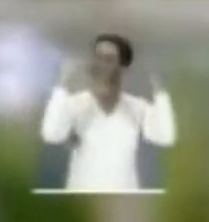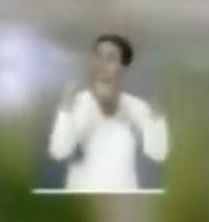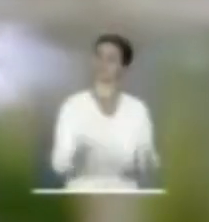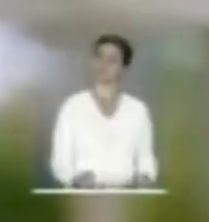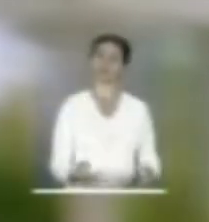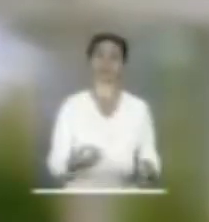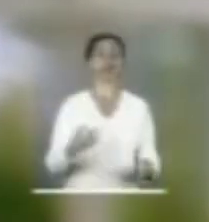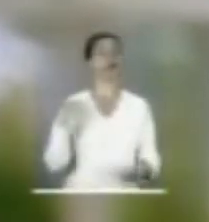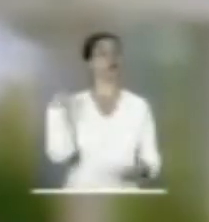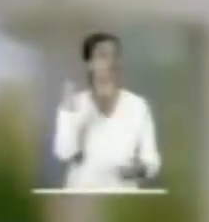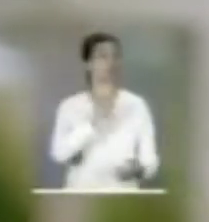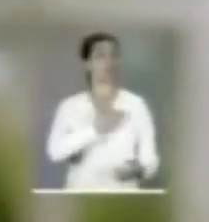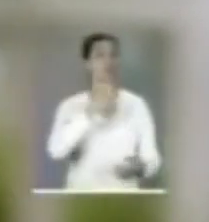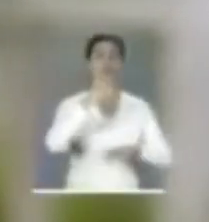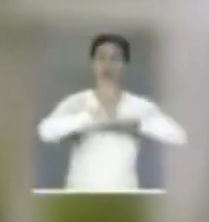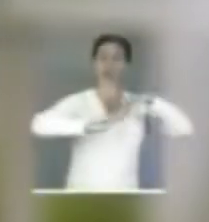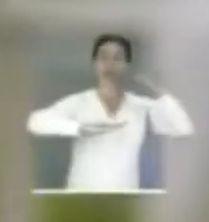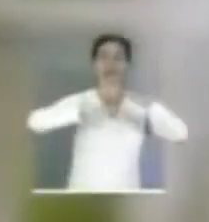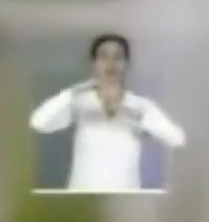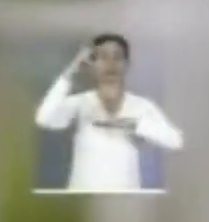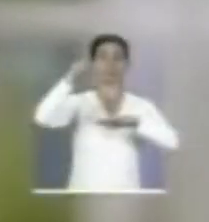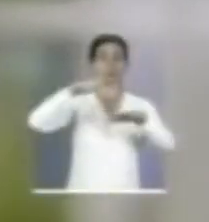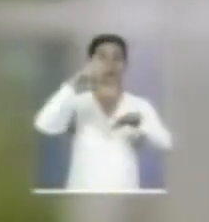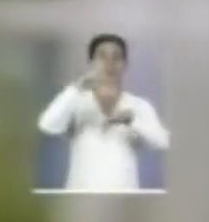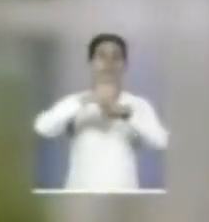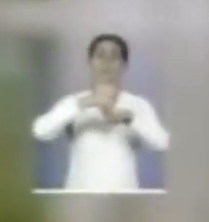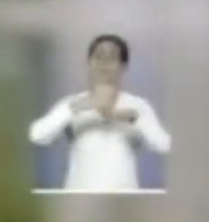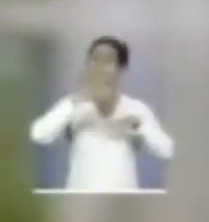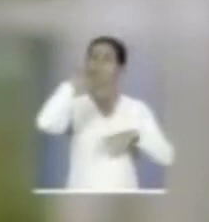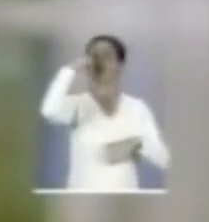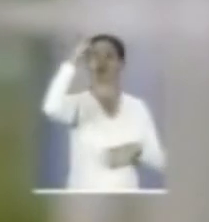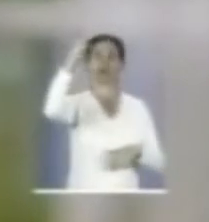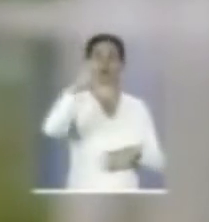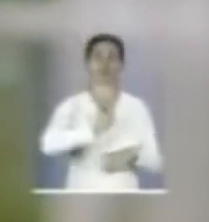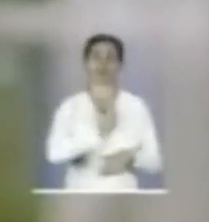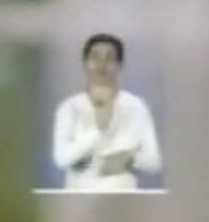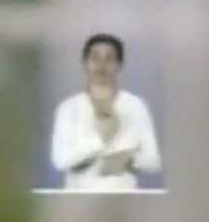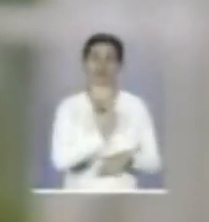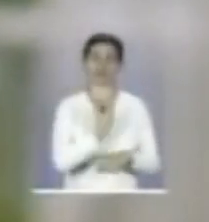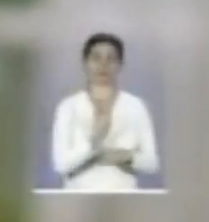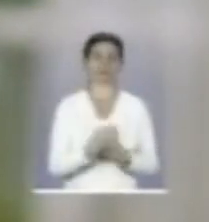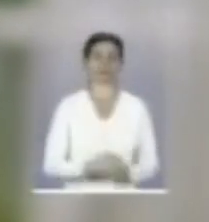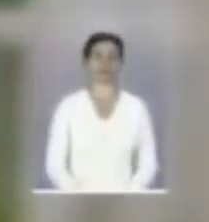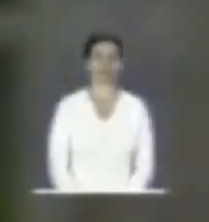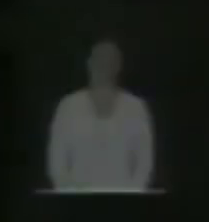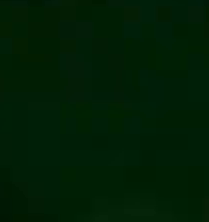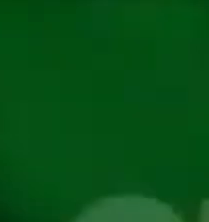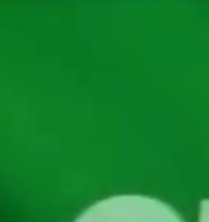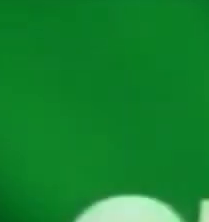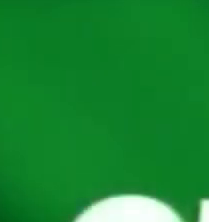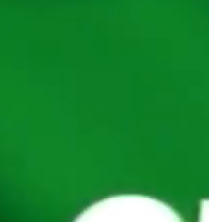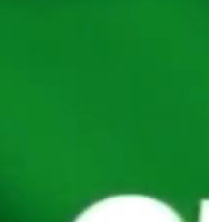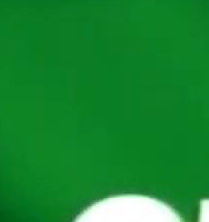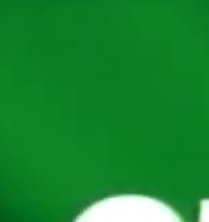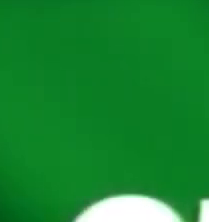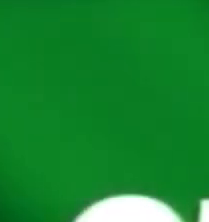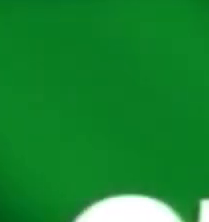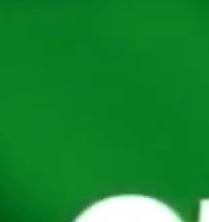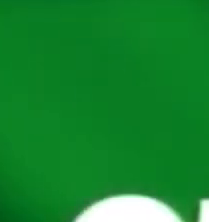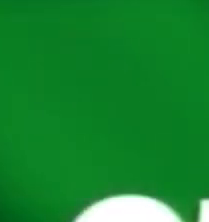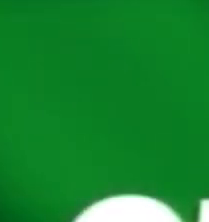eu tenho certeza, nós vamos construir um país muito melhor para se viver.